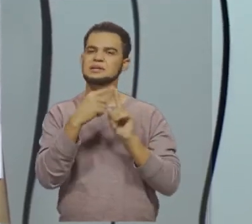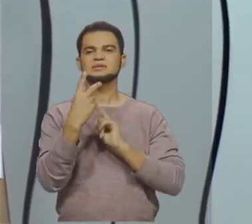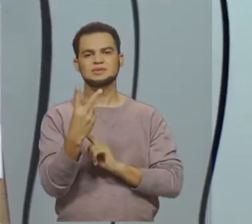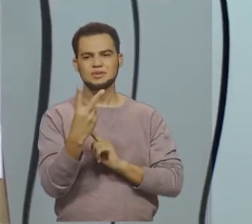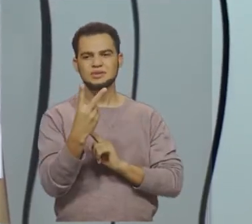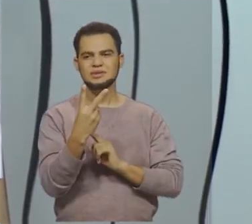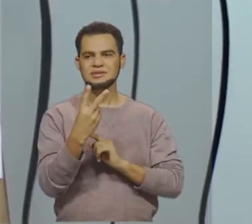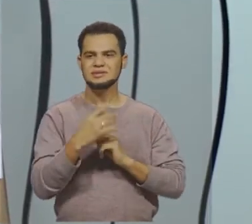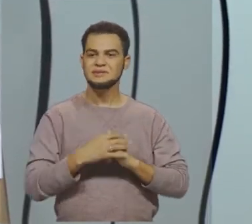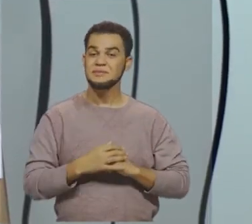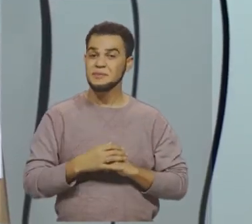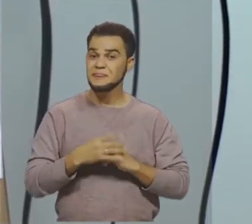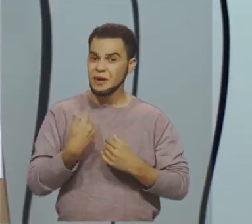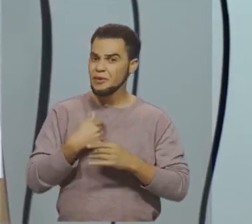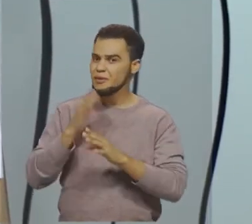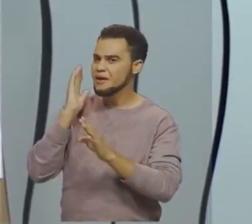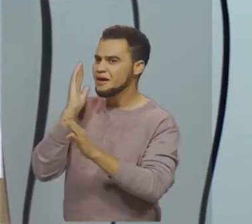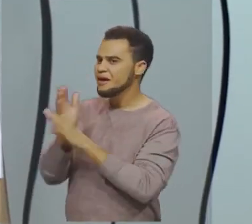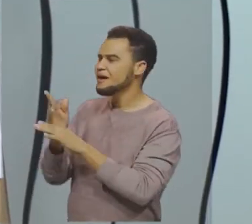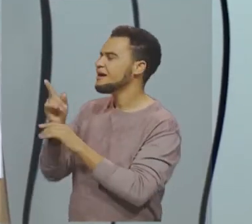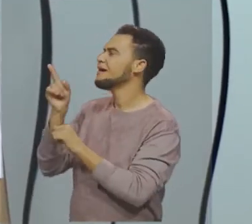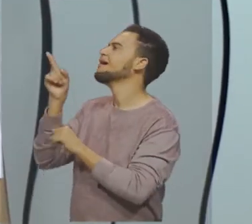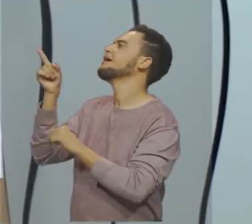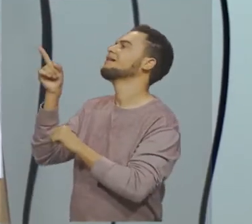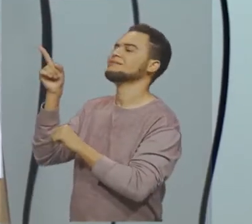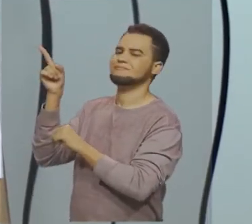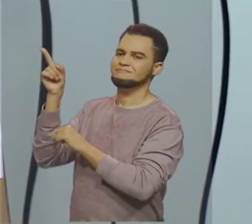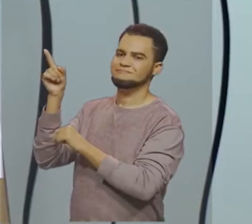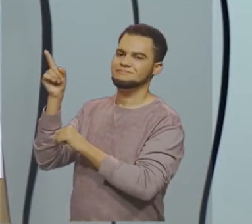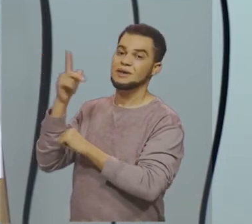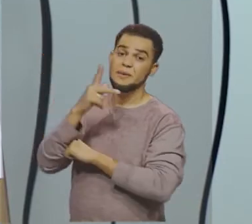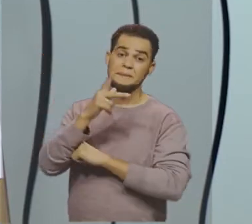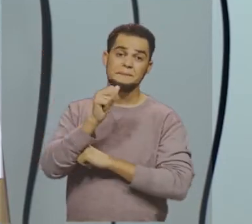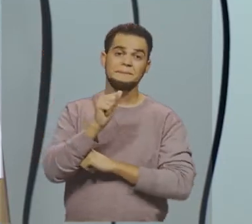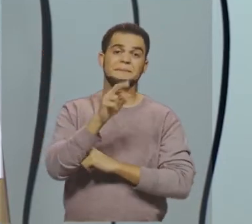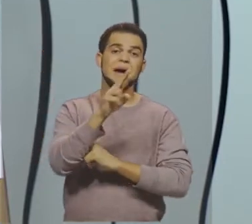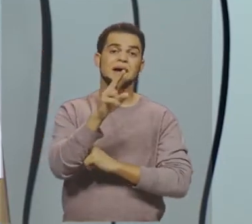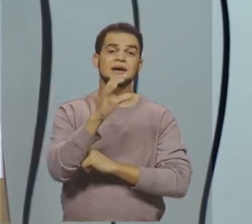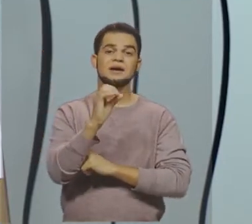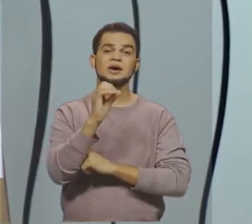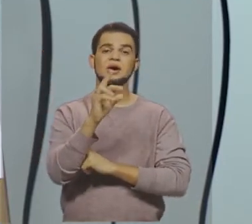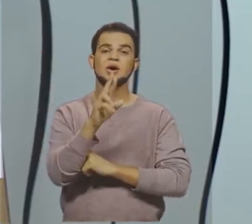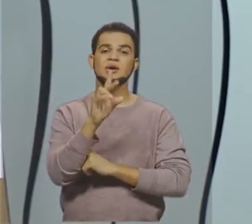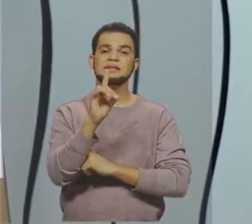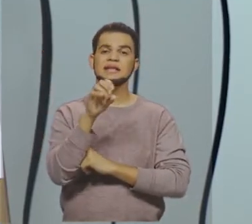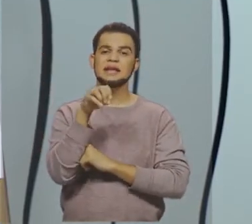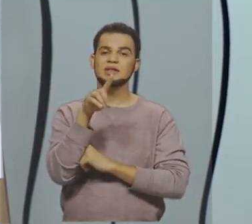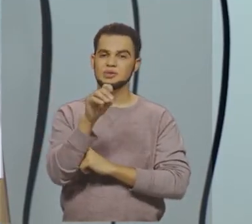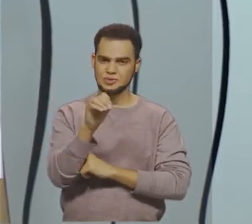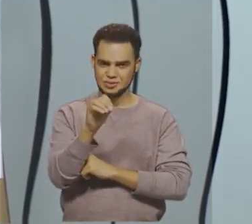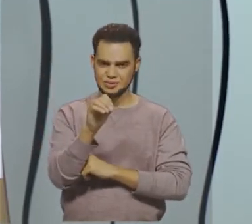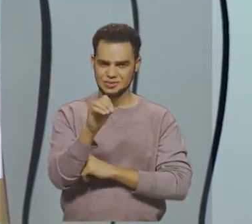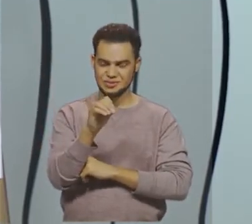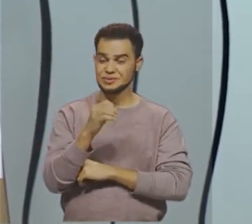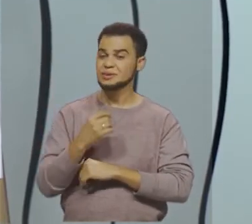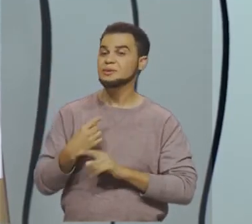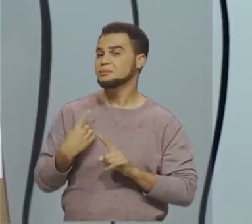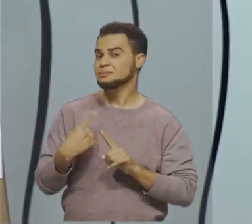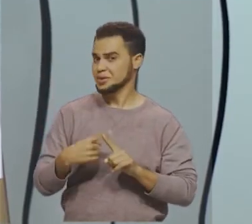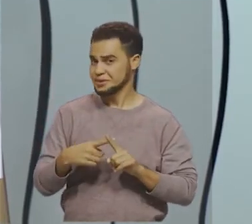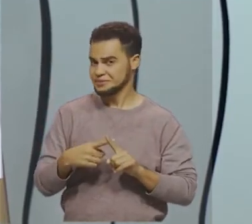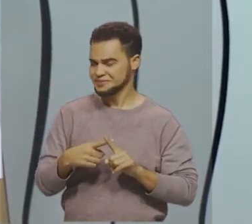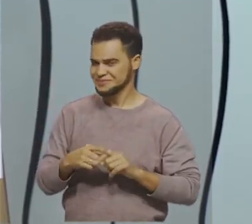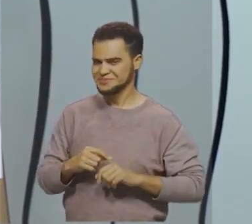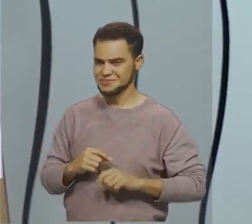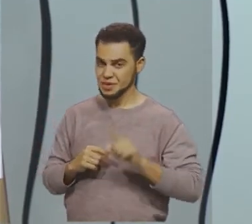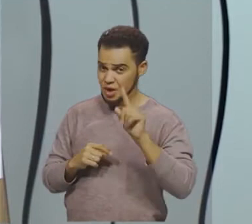Então, acabei de achar um par ordenado aqui, ó. Qual que é esse ponto? O x é quanto?